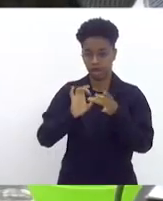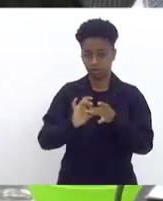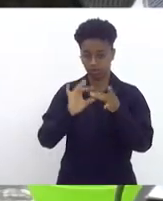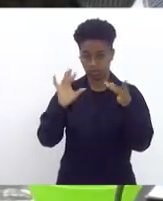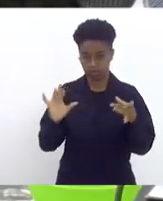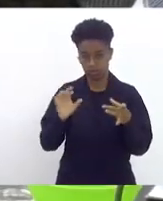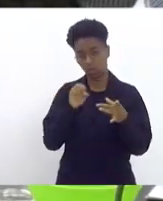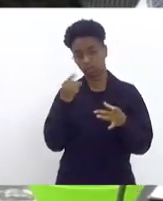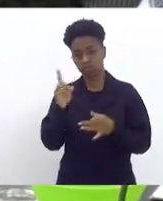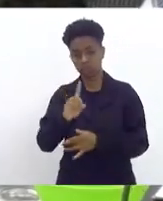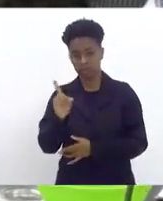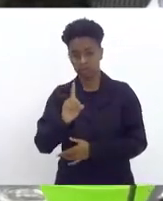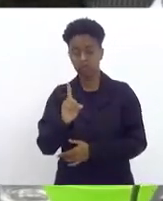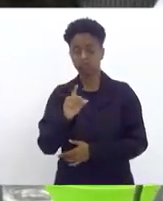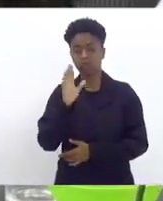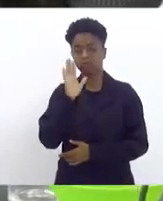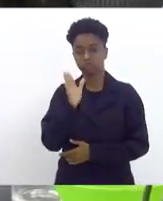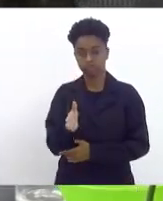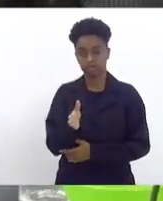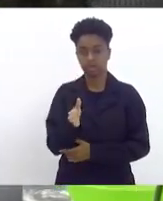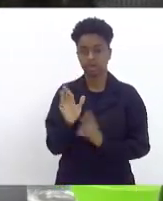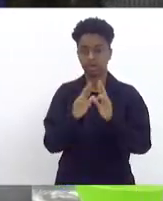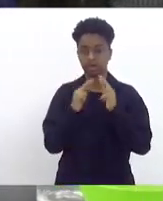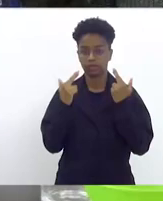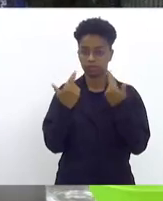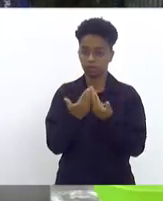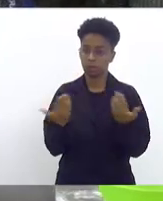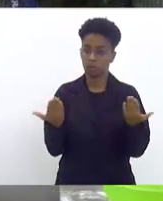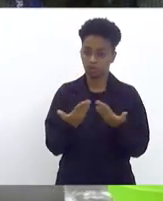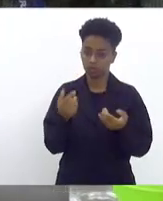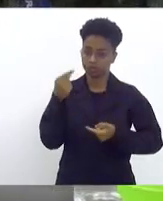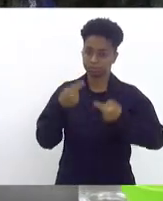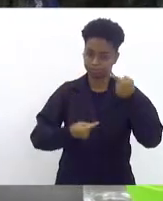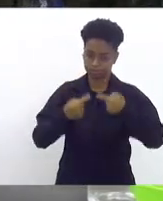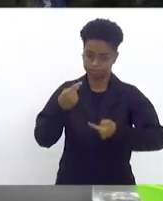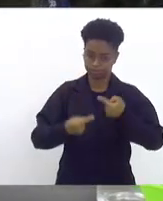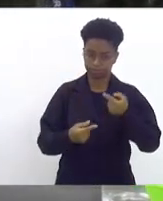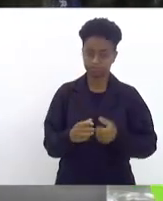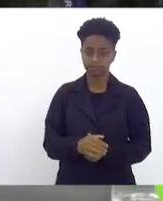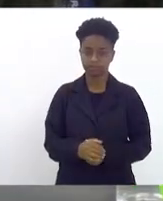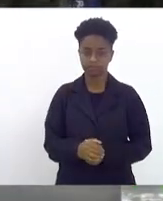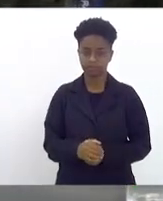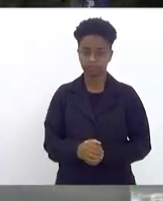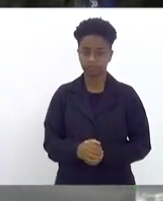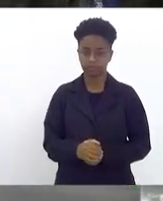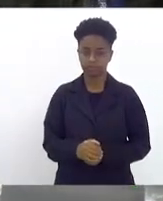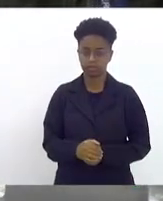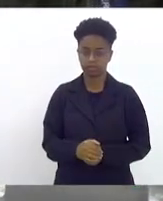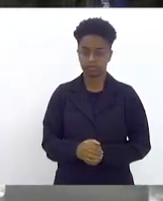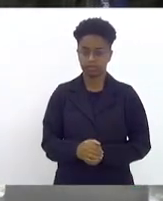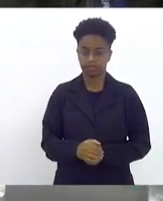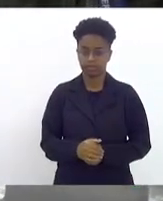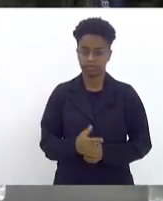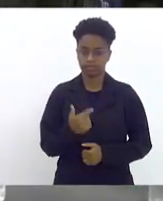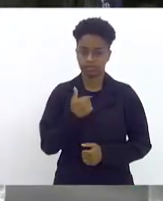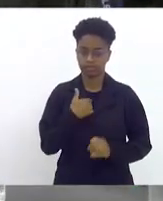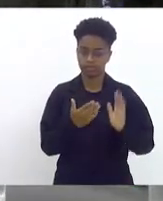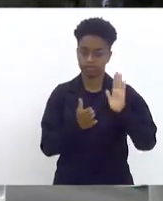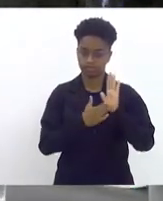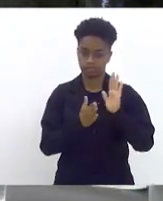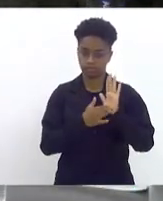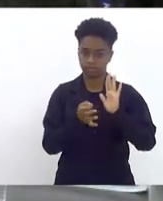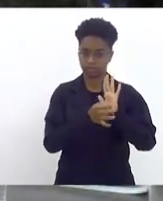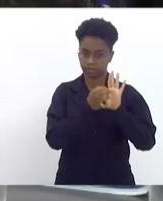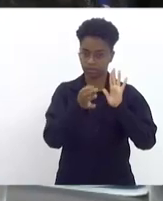autorizativo ou não já foi na reunião de hoje amplamente debatida eu propus um